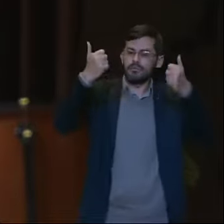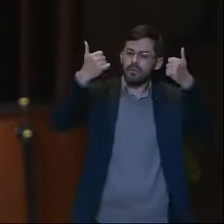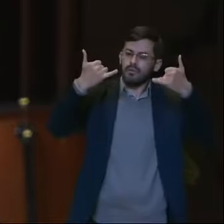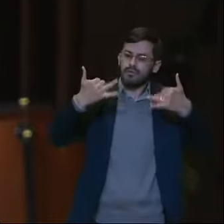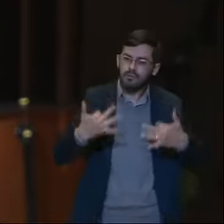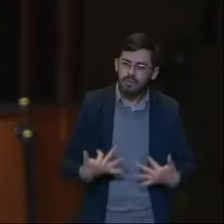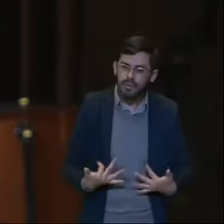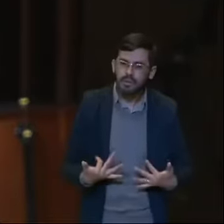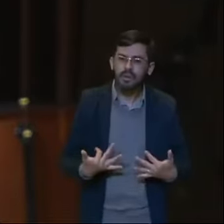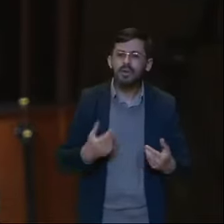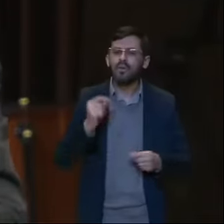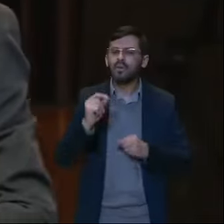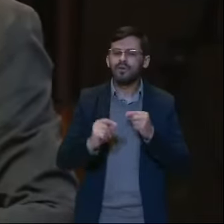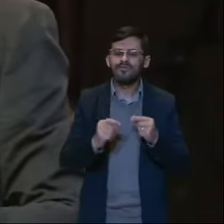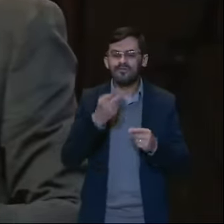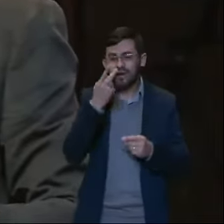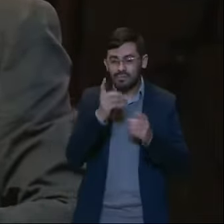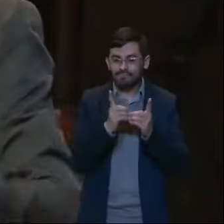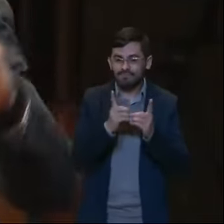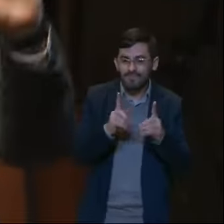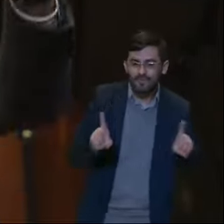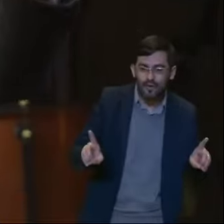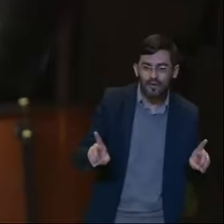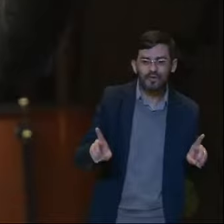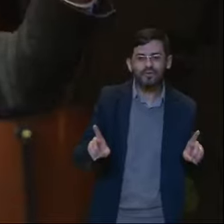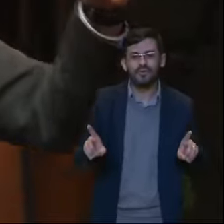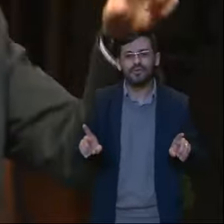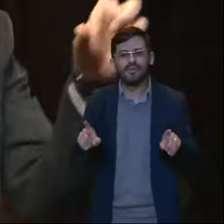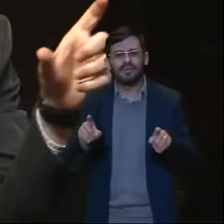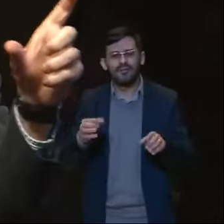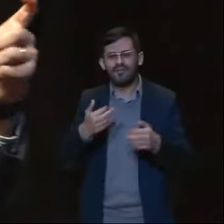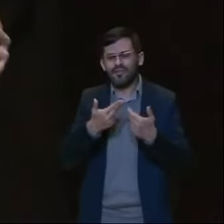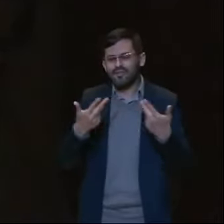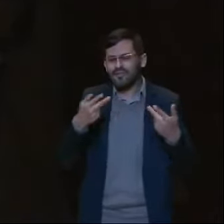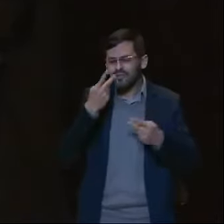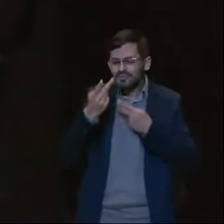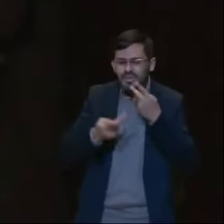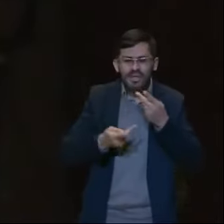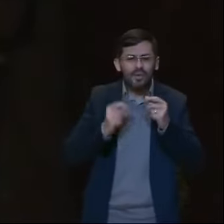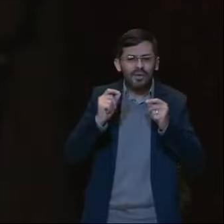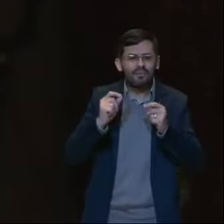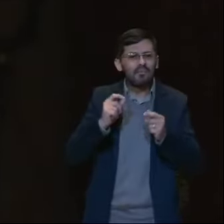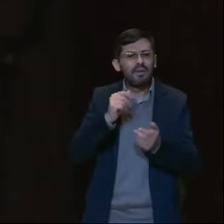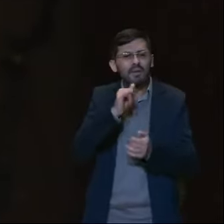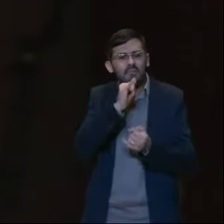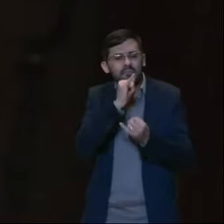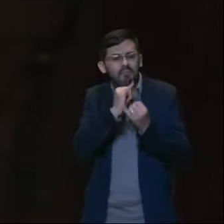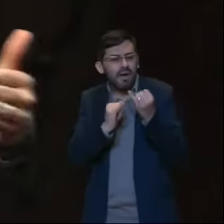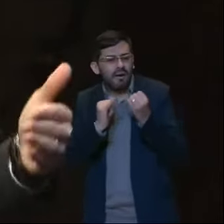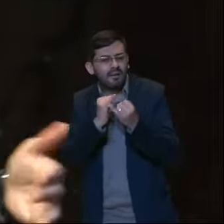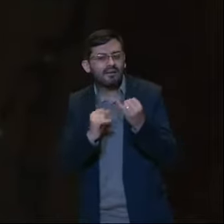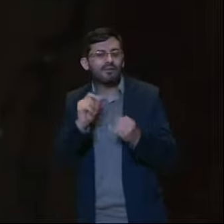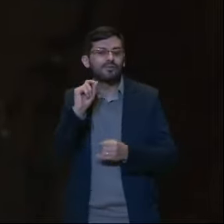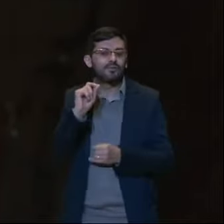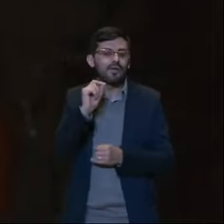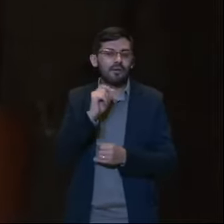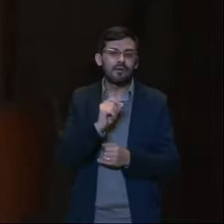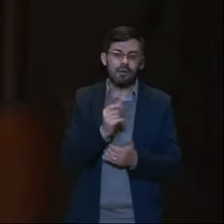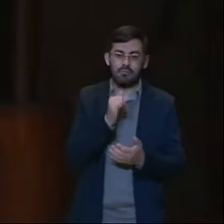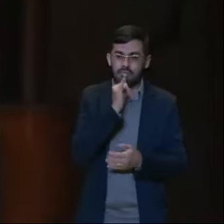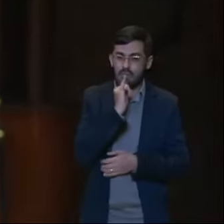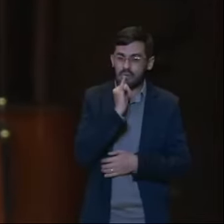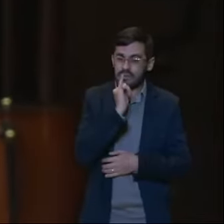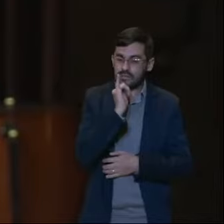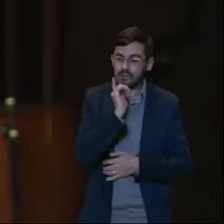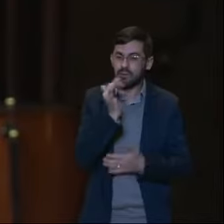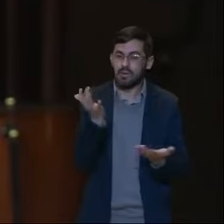sobre o adultério e o divórcio. E ele fala que o adultério é como aquelas gotinhas, aquelas primeiras passos que você dá